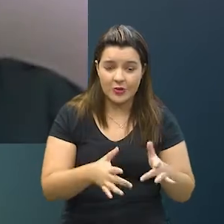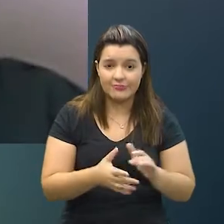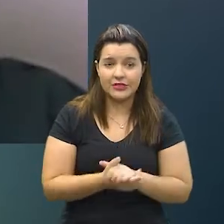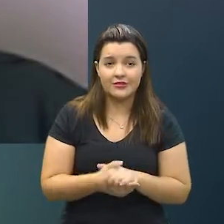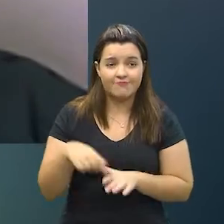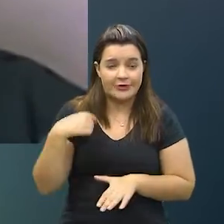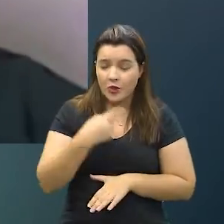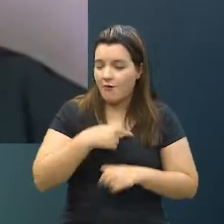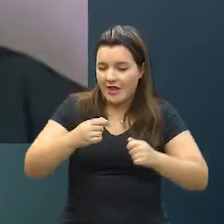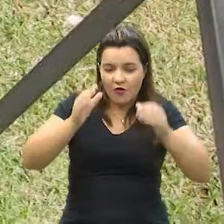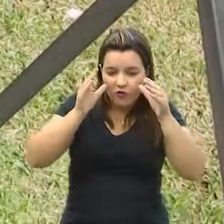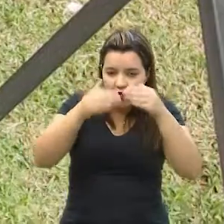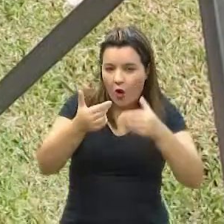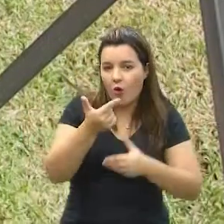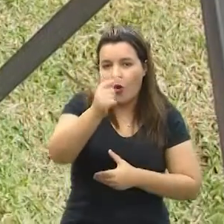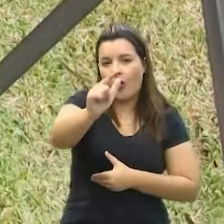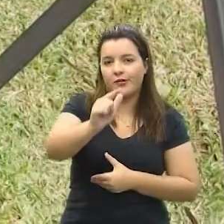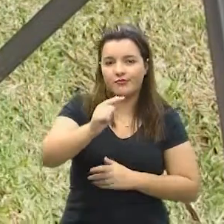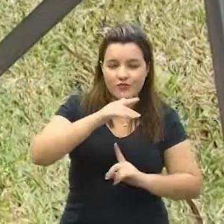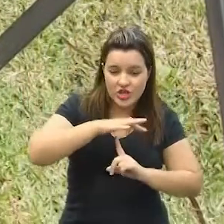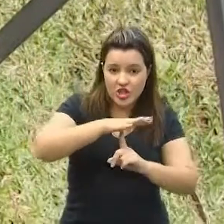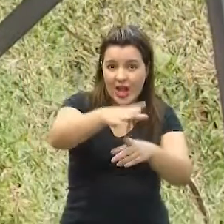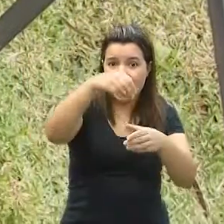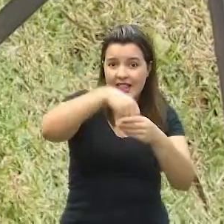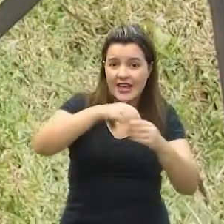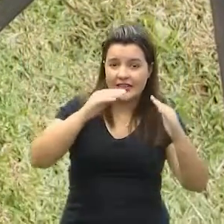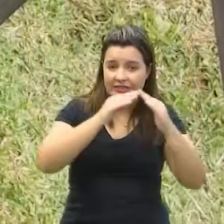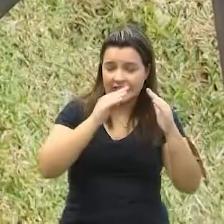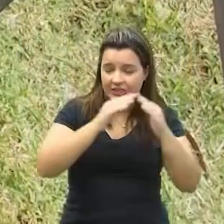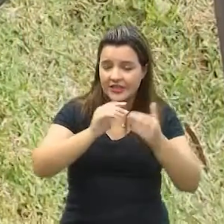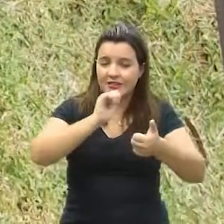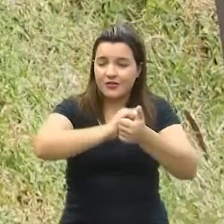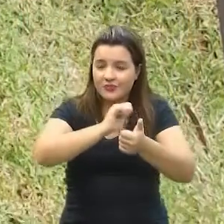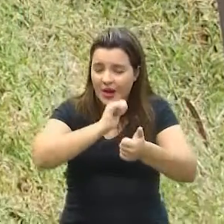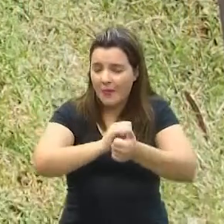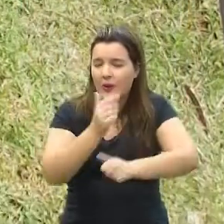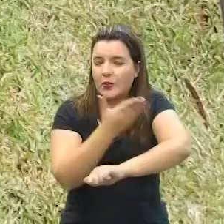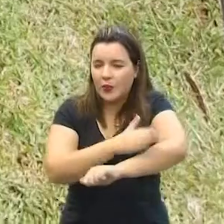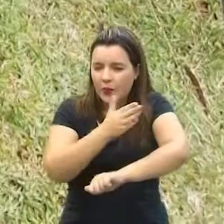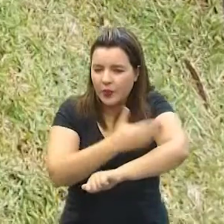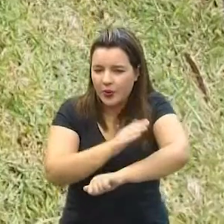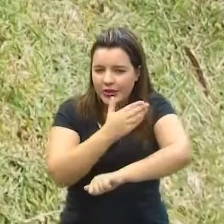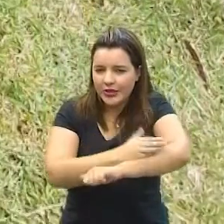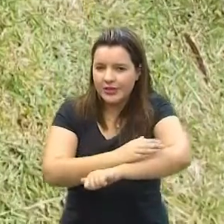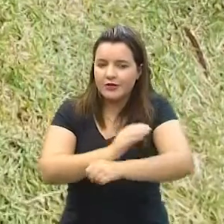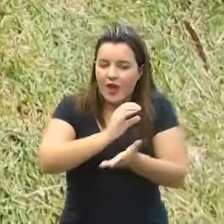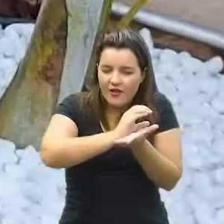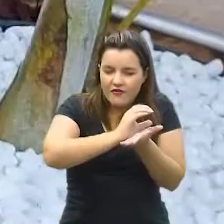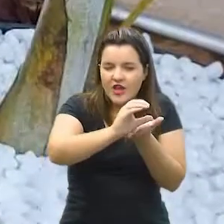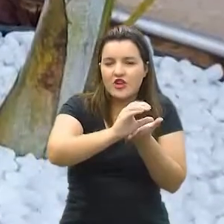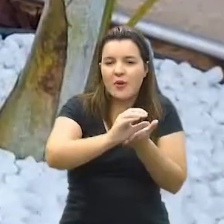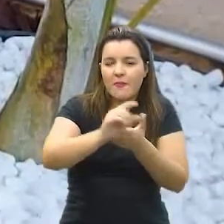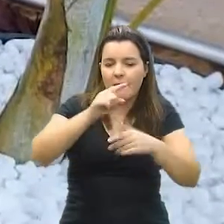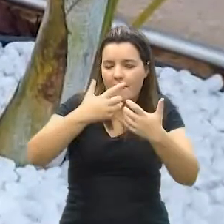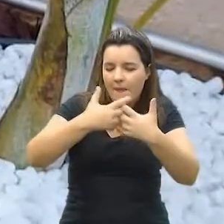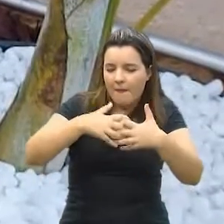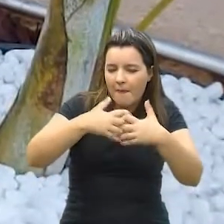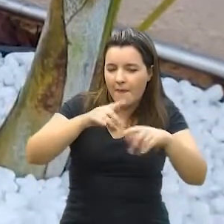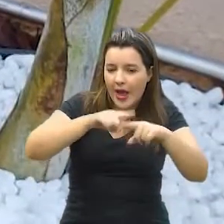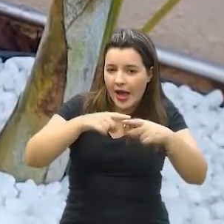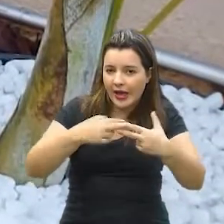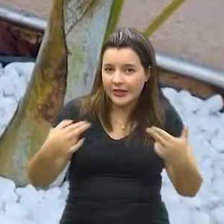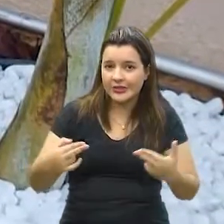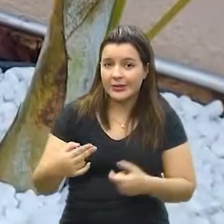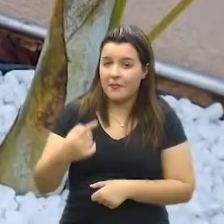focar em jardim residencial, aumentamos a qualidade do trabalho, capacitação, investimos em maquinário. Em